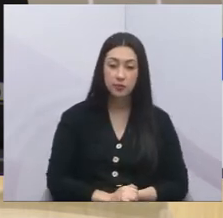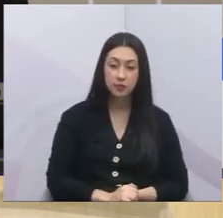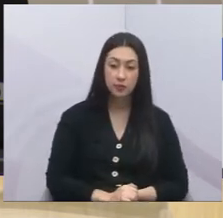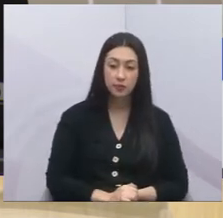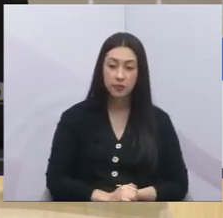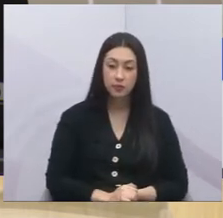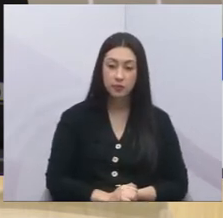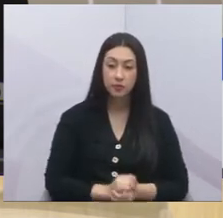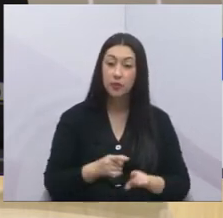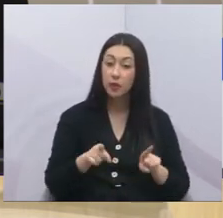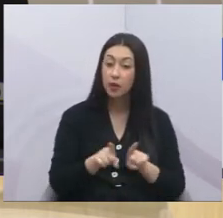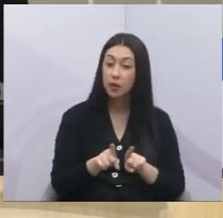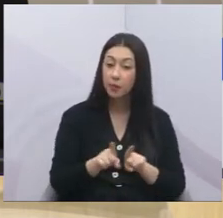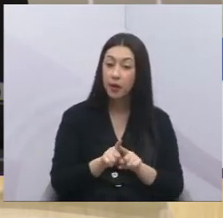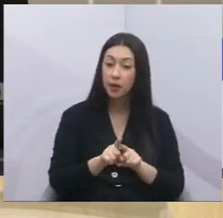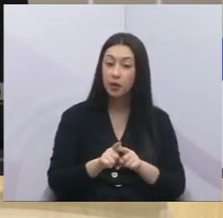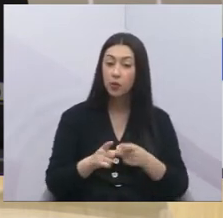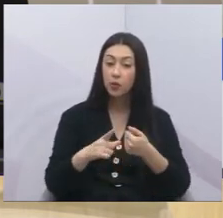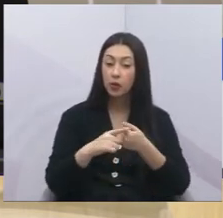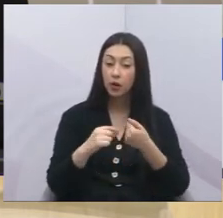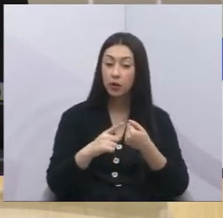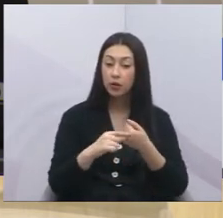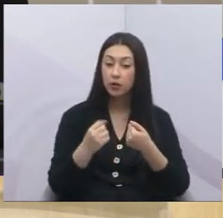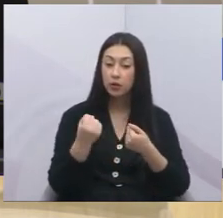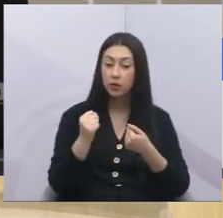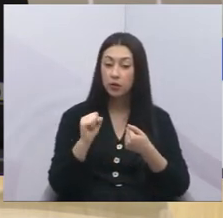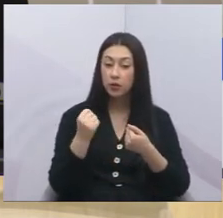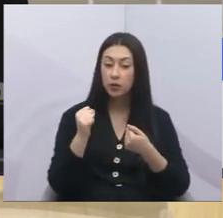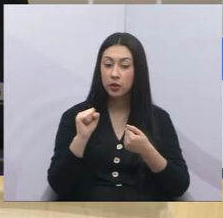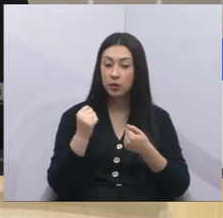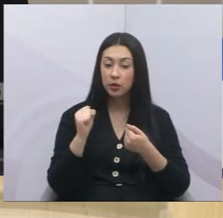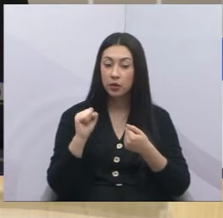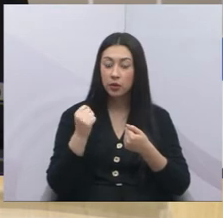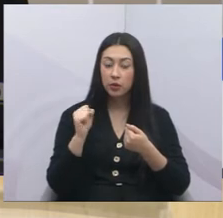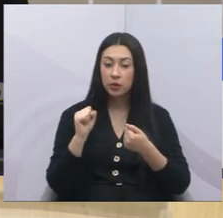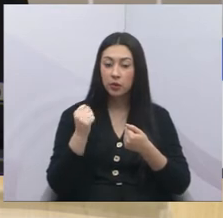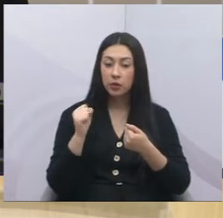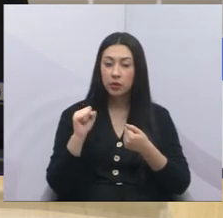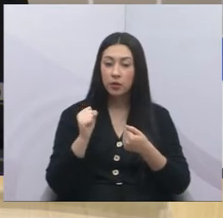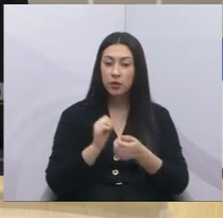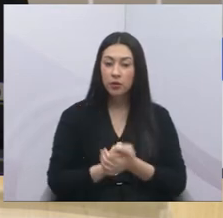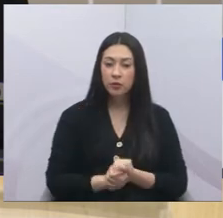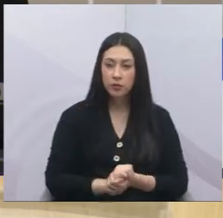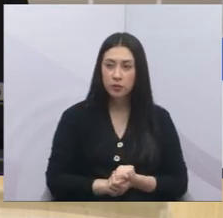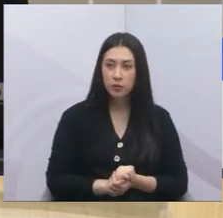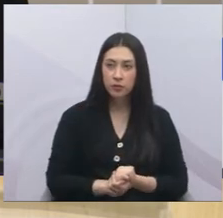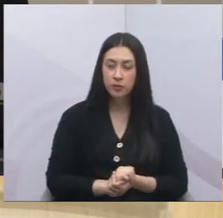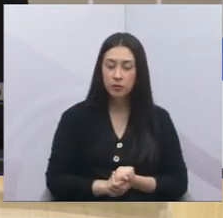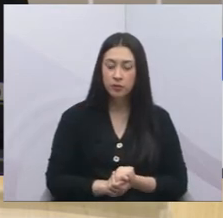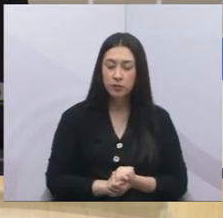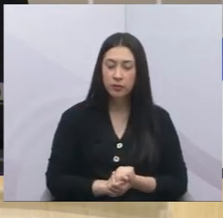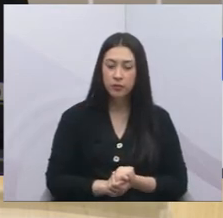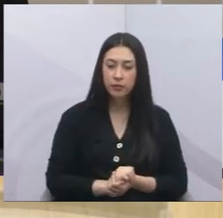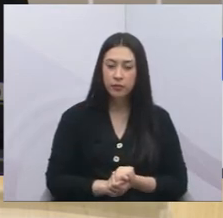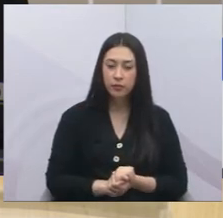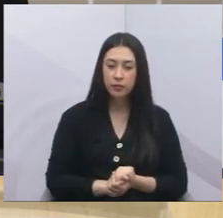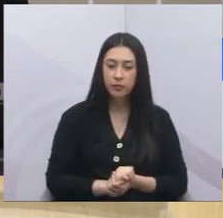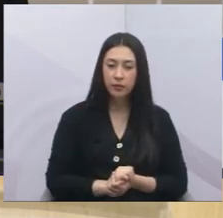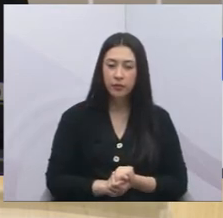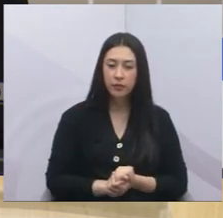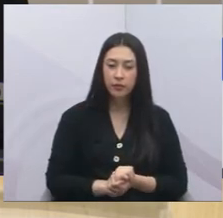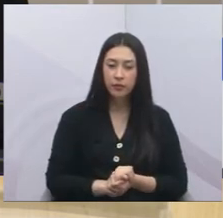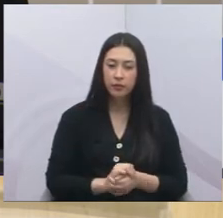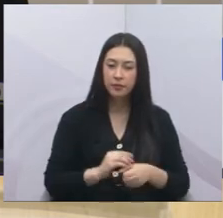E fica suprimido o artigo 8º do presente projeto de lei, renumerando-se ao artigo